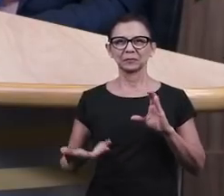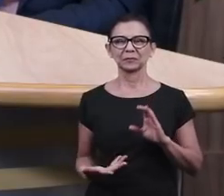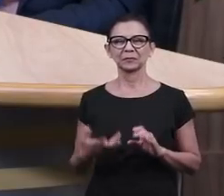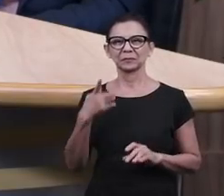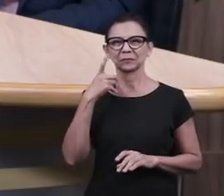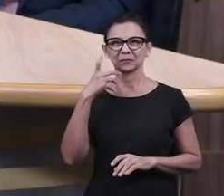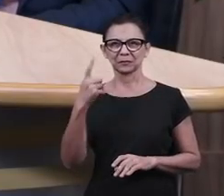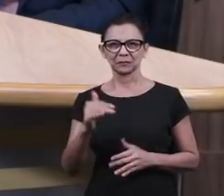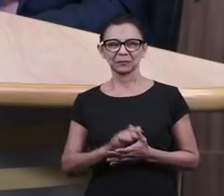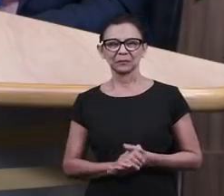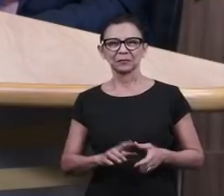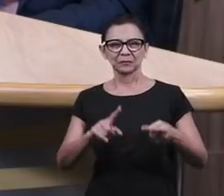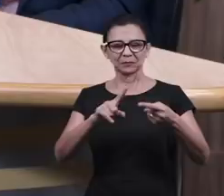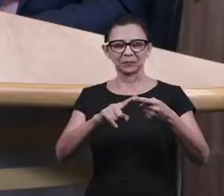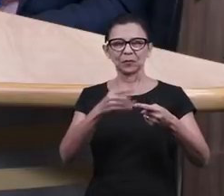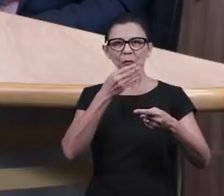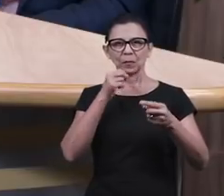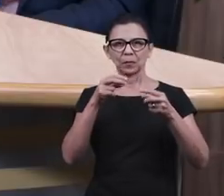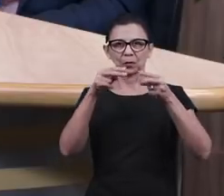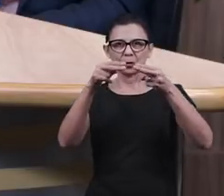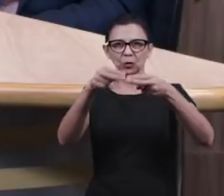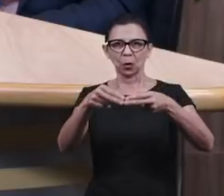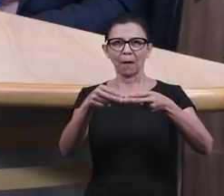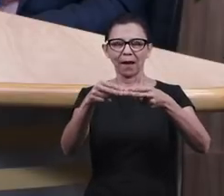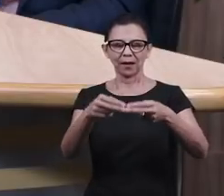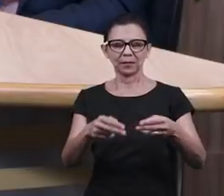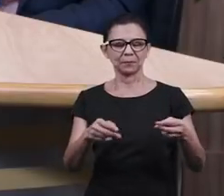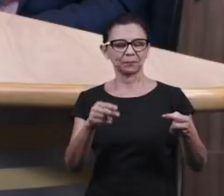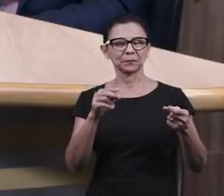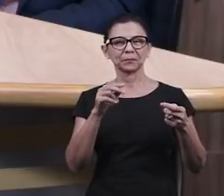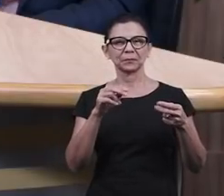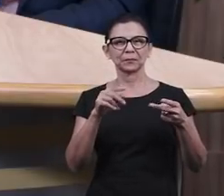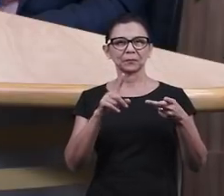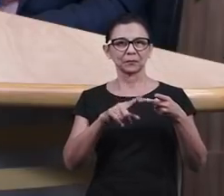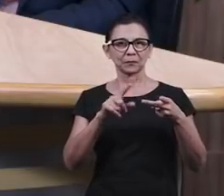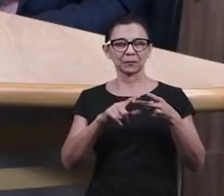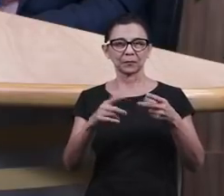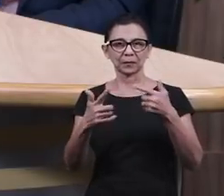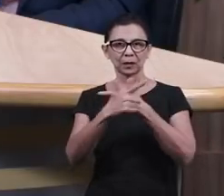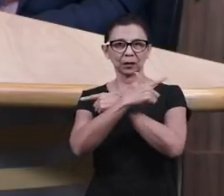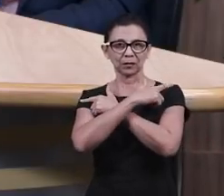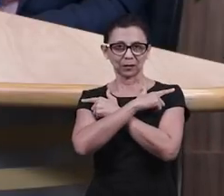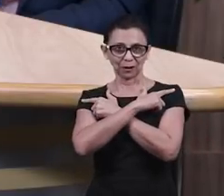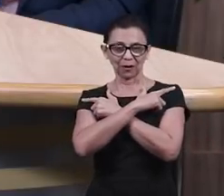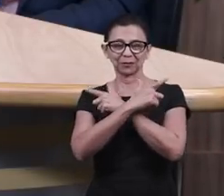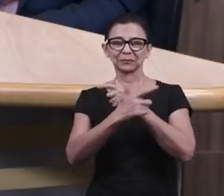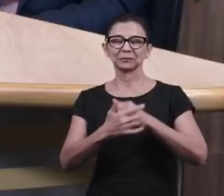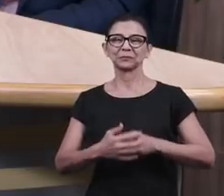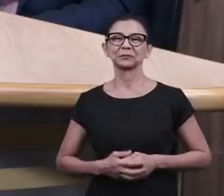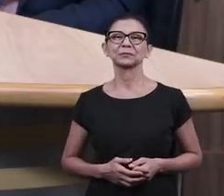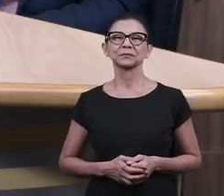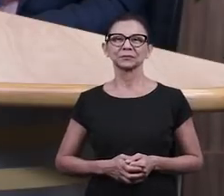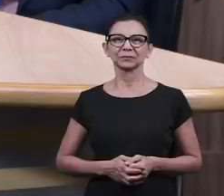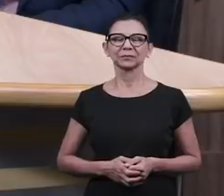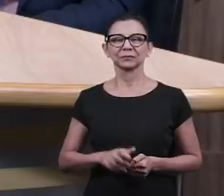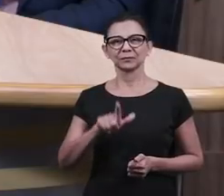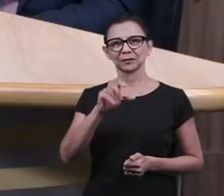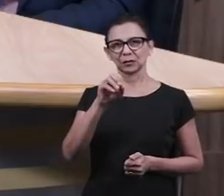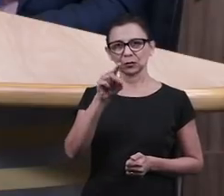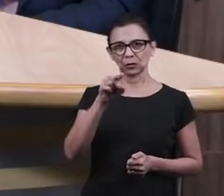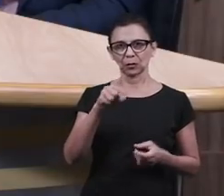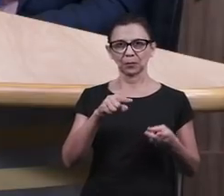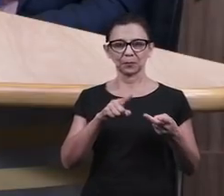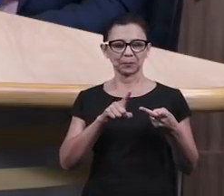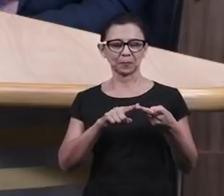Ló, é que uma vez executada a ação de Deus de livrar